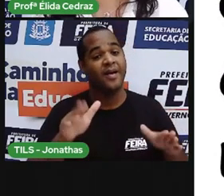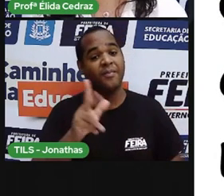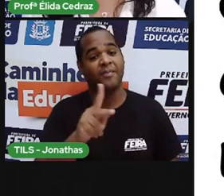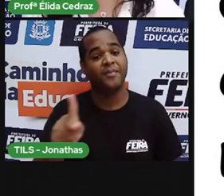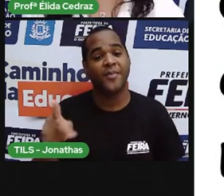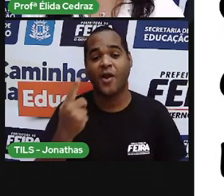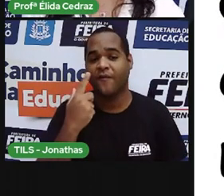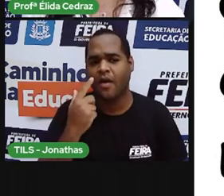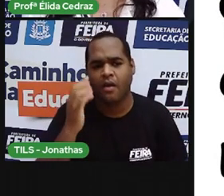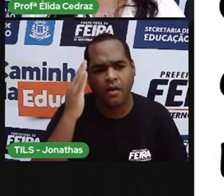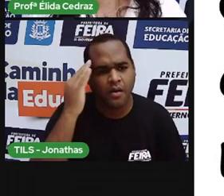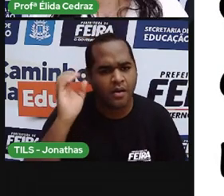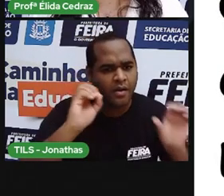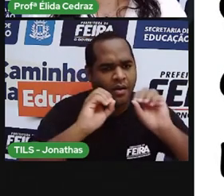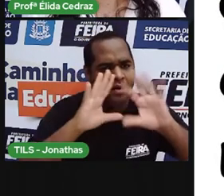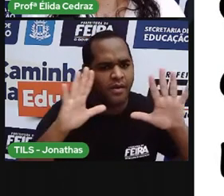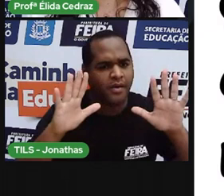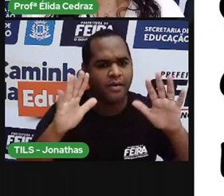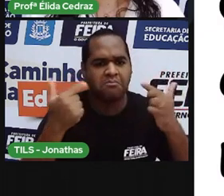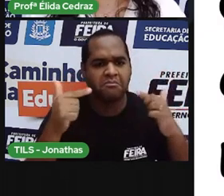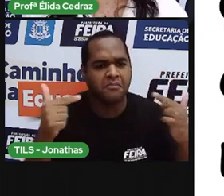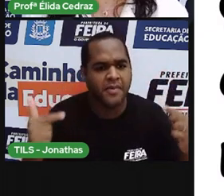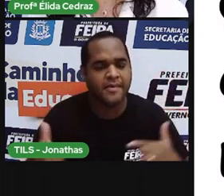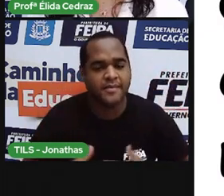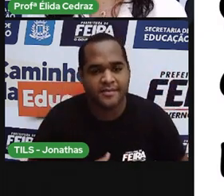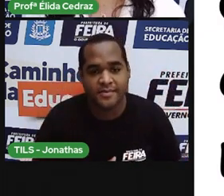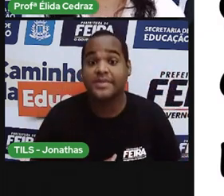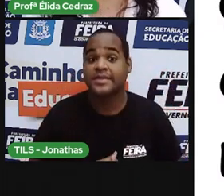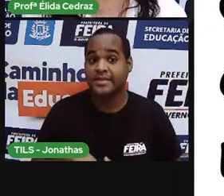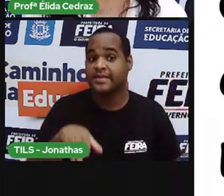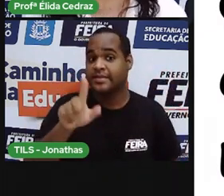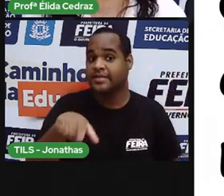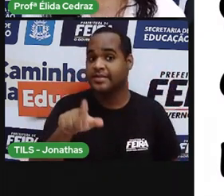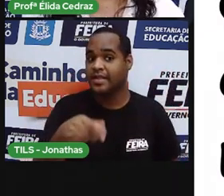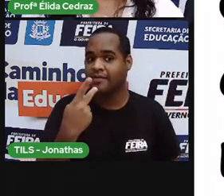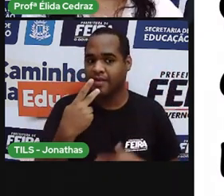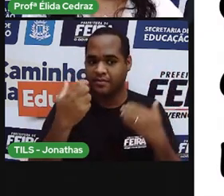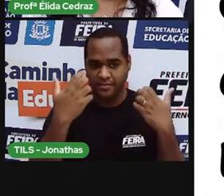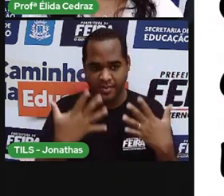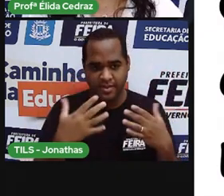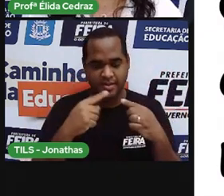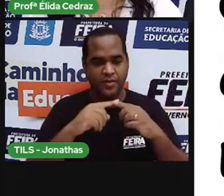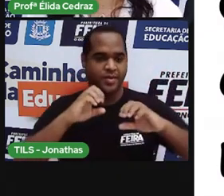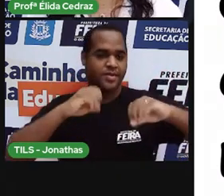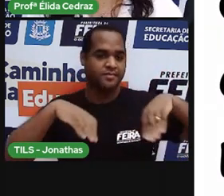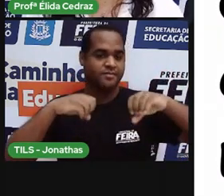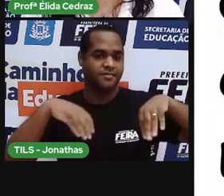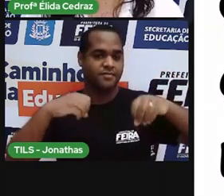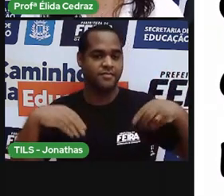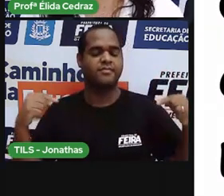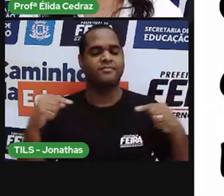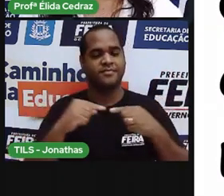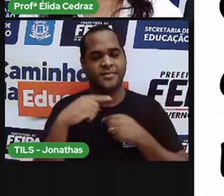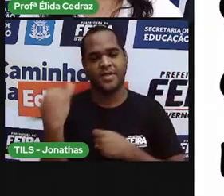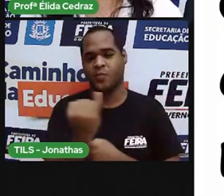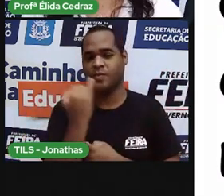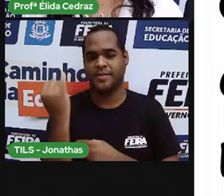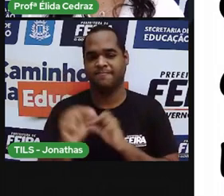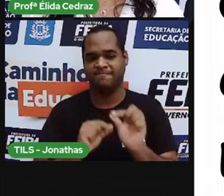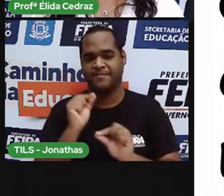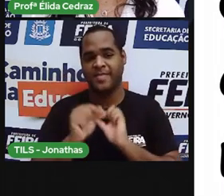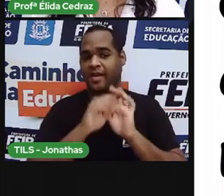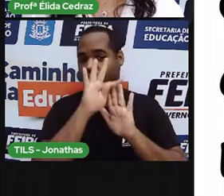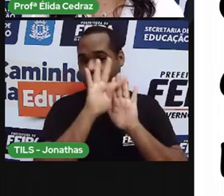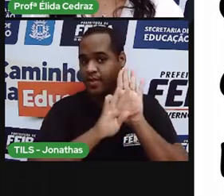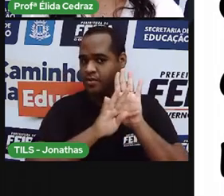Dá para entender? Muito bem, essa é a nossa atividade. Esse texto